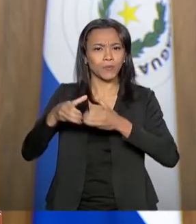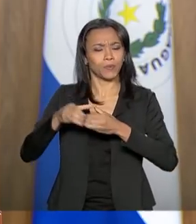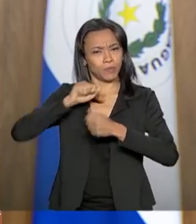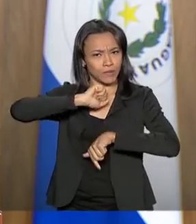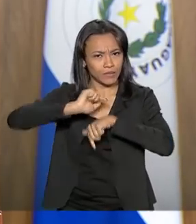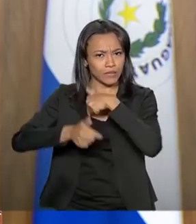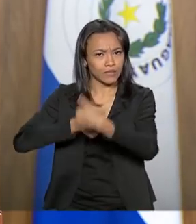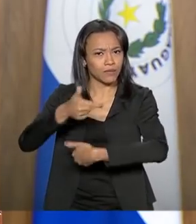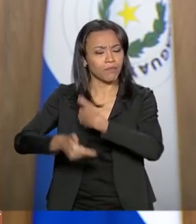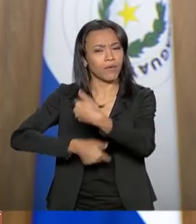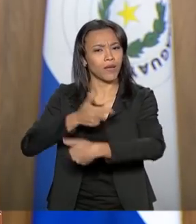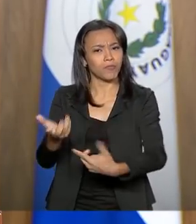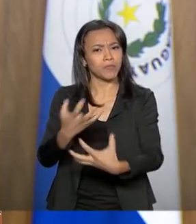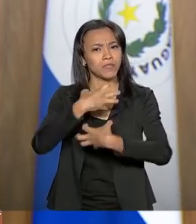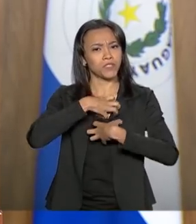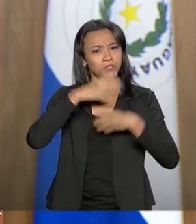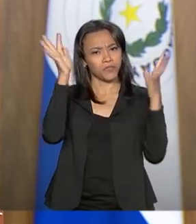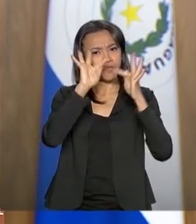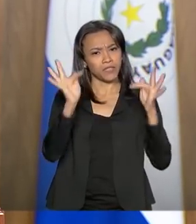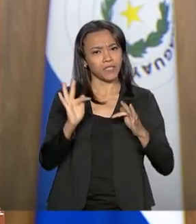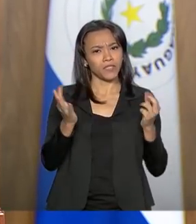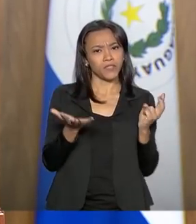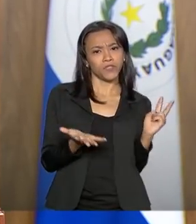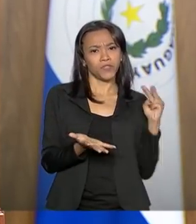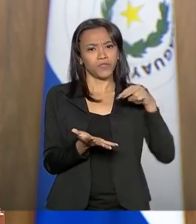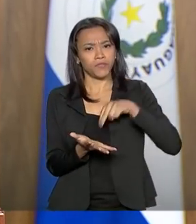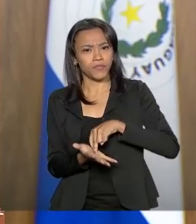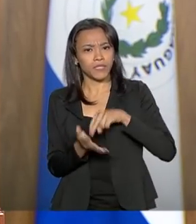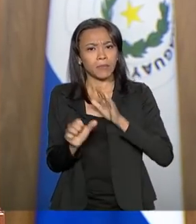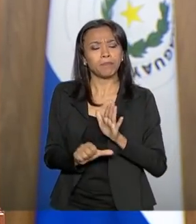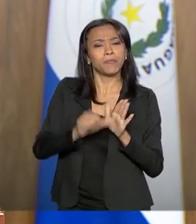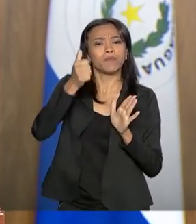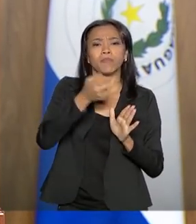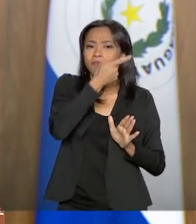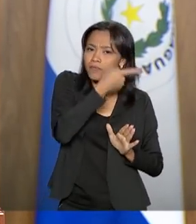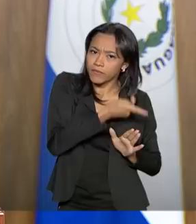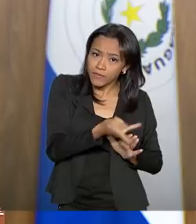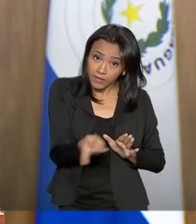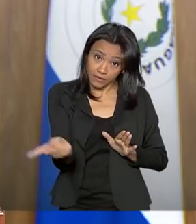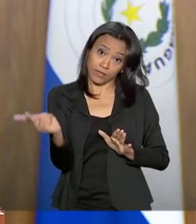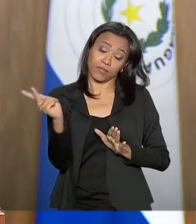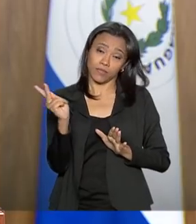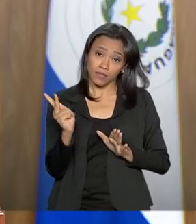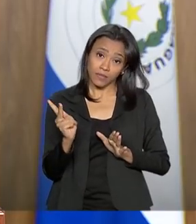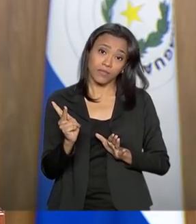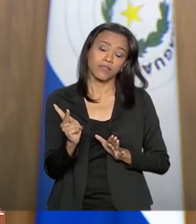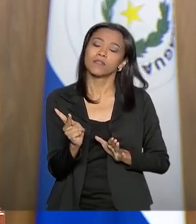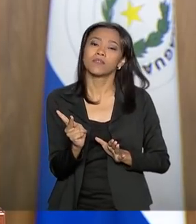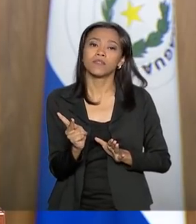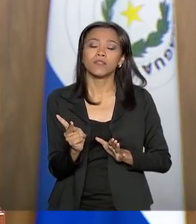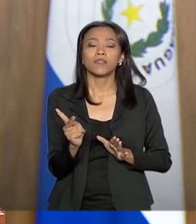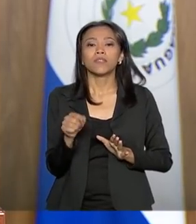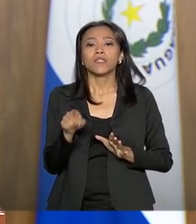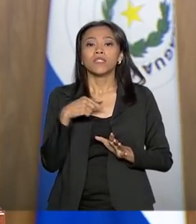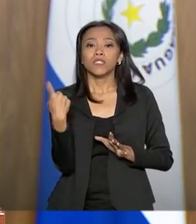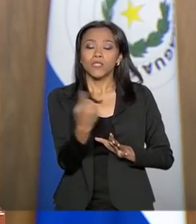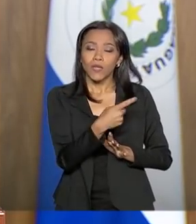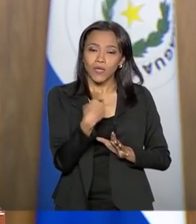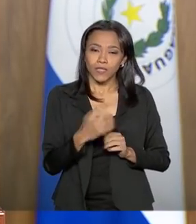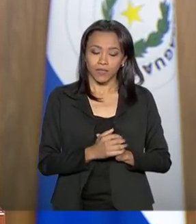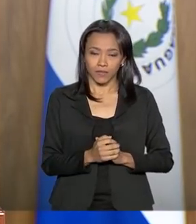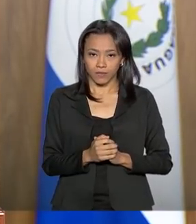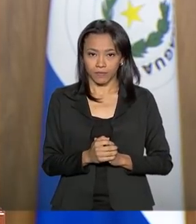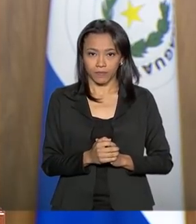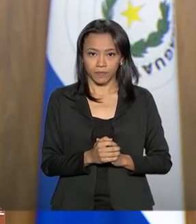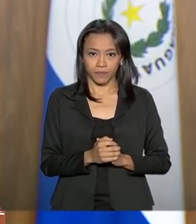Estou muito feliz em estar aqui na primeira visita bilateral, nesta reunião de trabalho entre ambos os gabinetes.